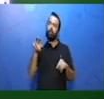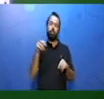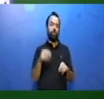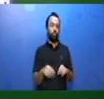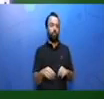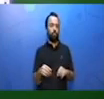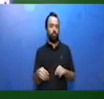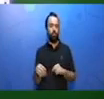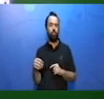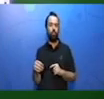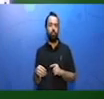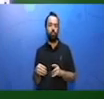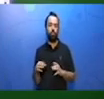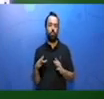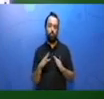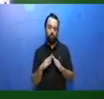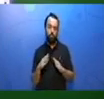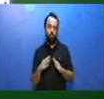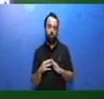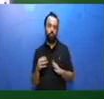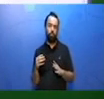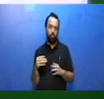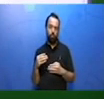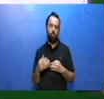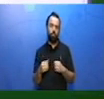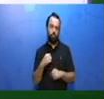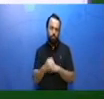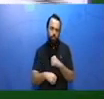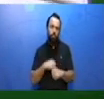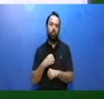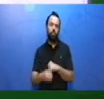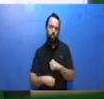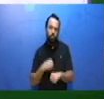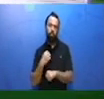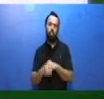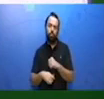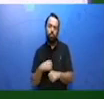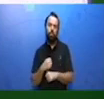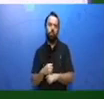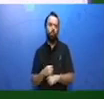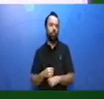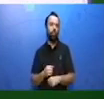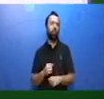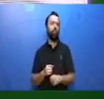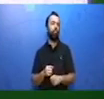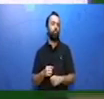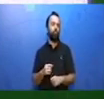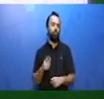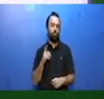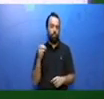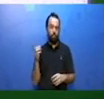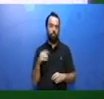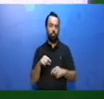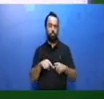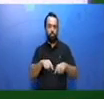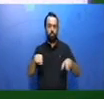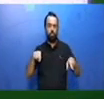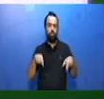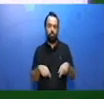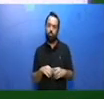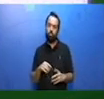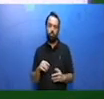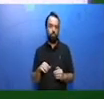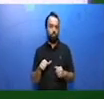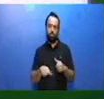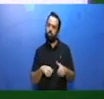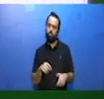onde residimos durante tantos anos. Continuando. Esse quarteirão não mudou